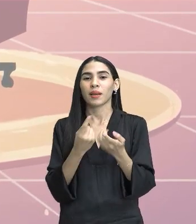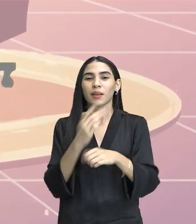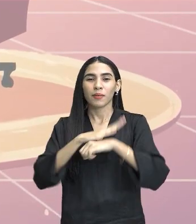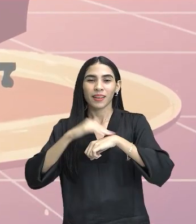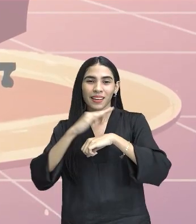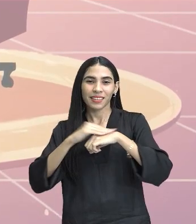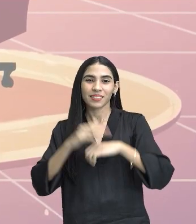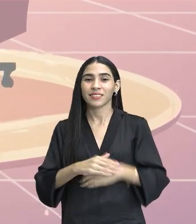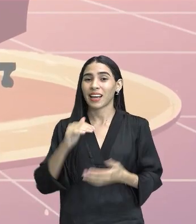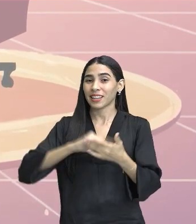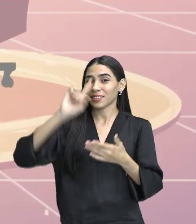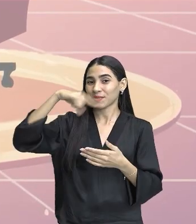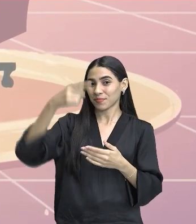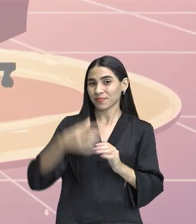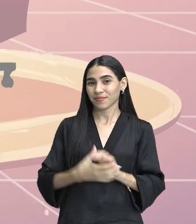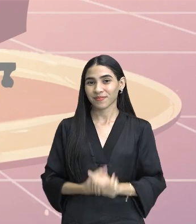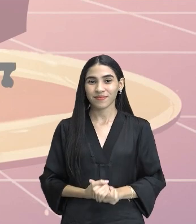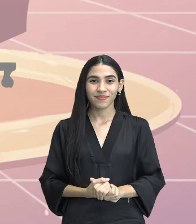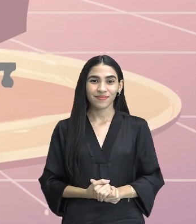recebido. Até a próxima!